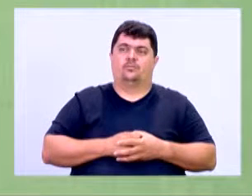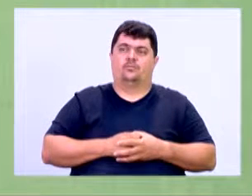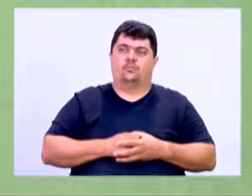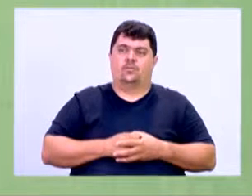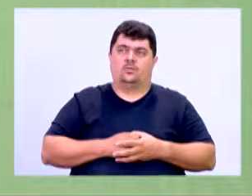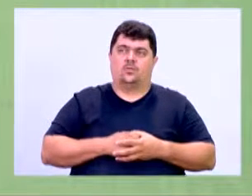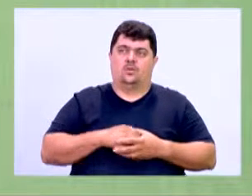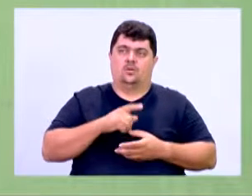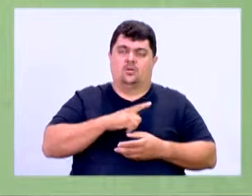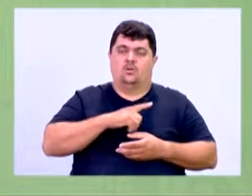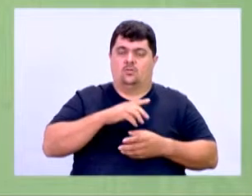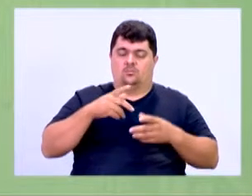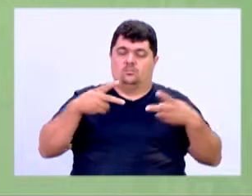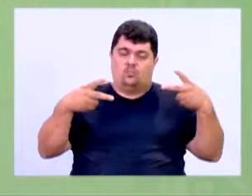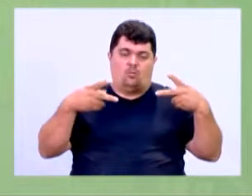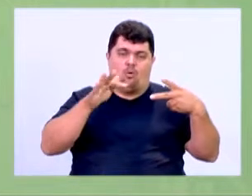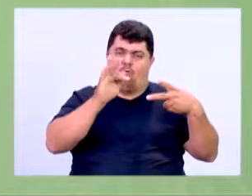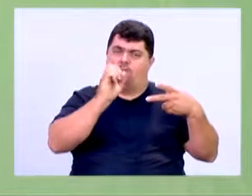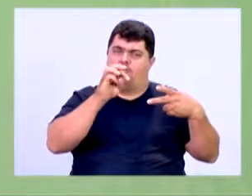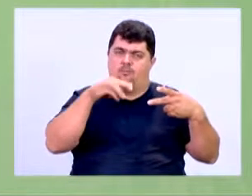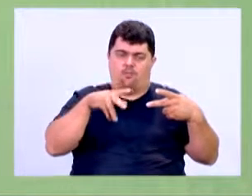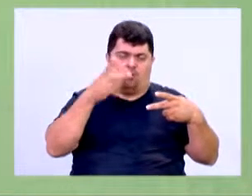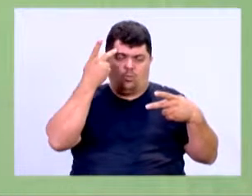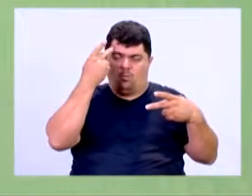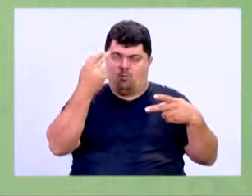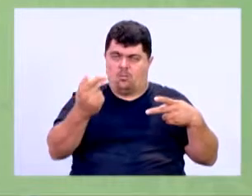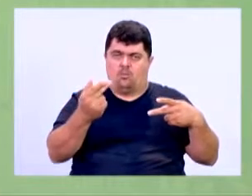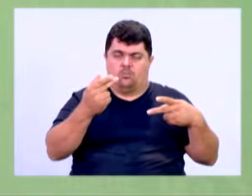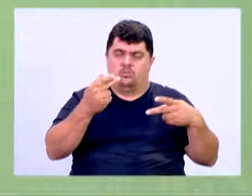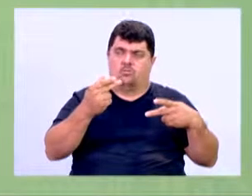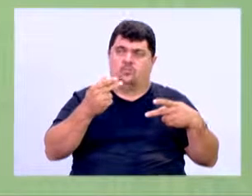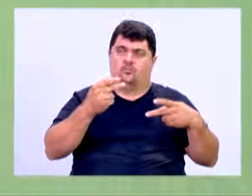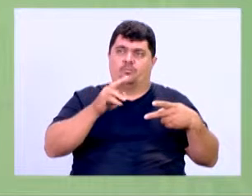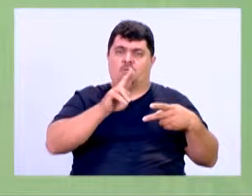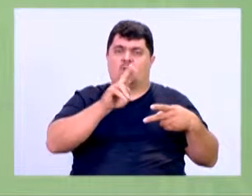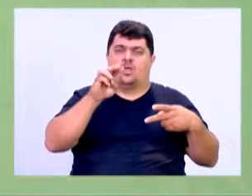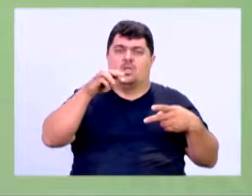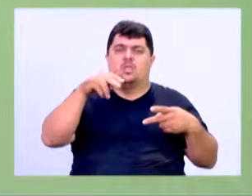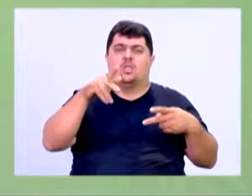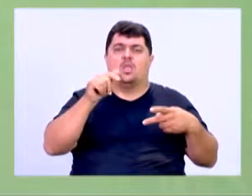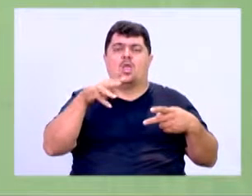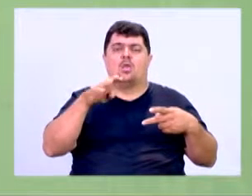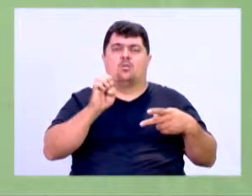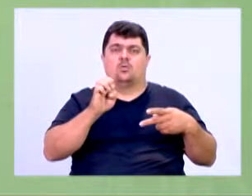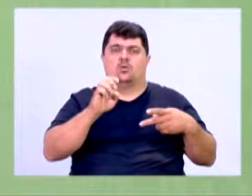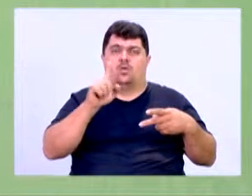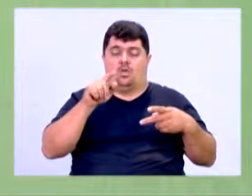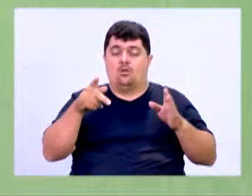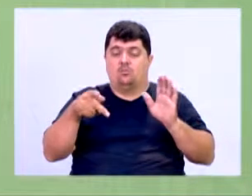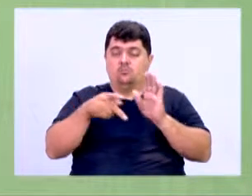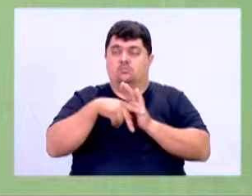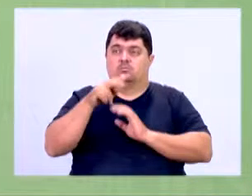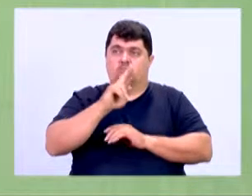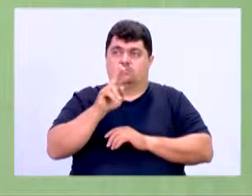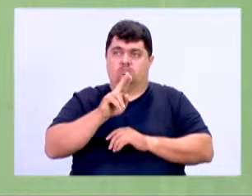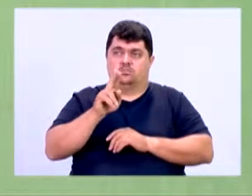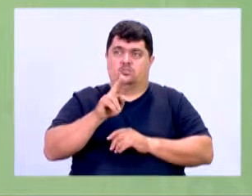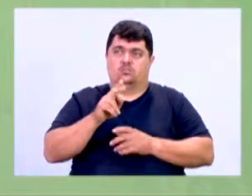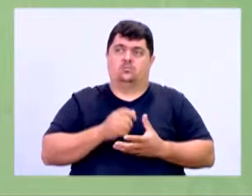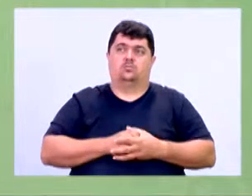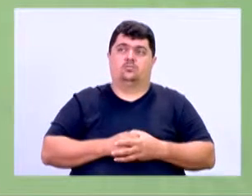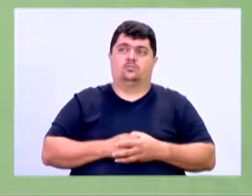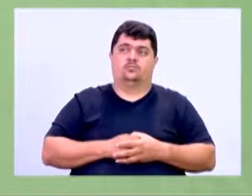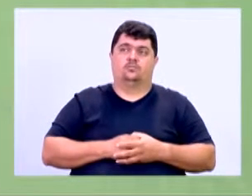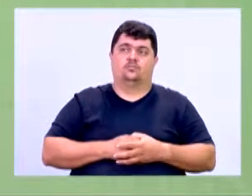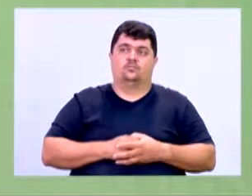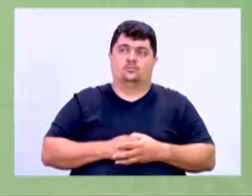de um formulário padrão, né? Onde eu tenho name. O que é esse name? KDC cliente. O